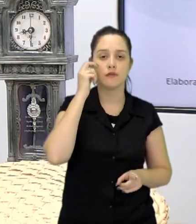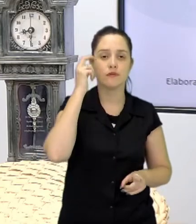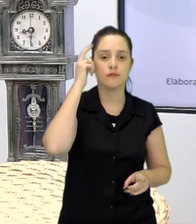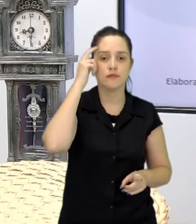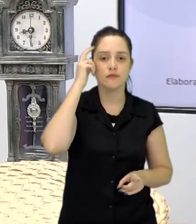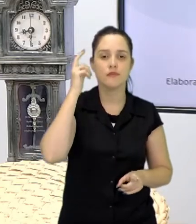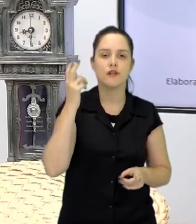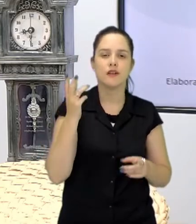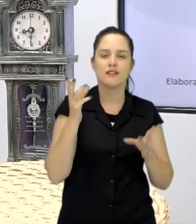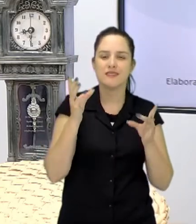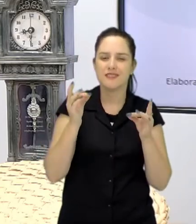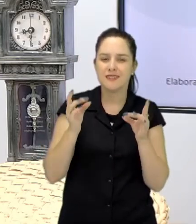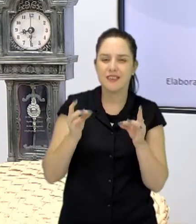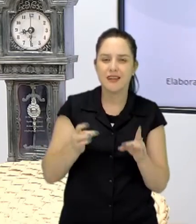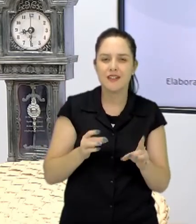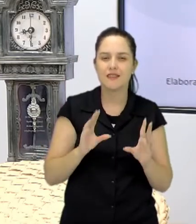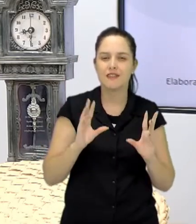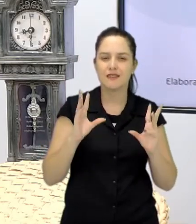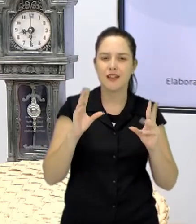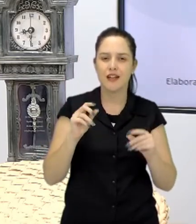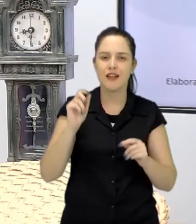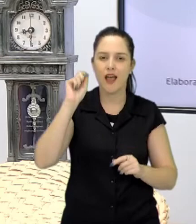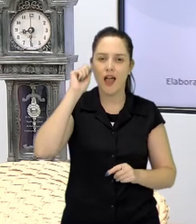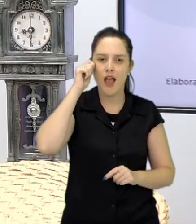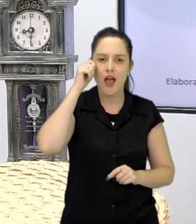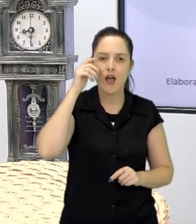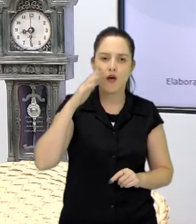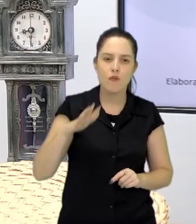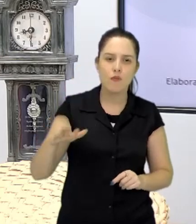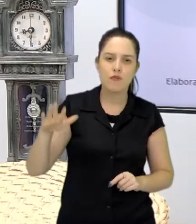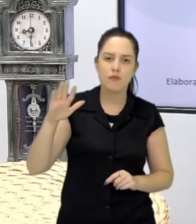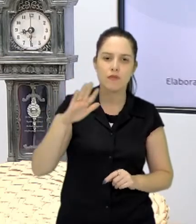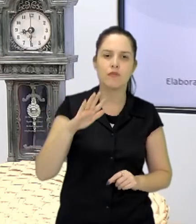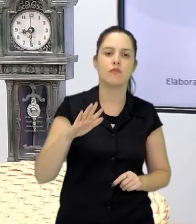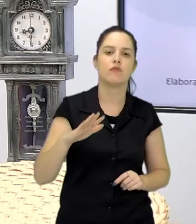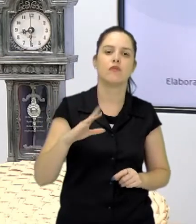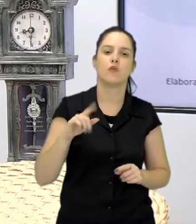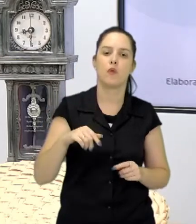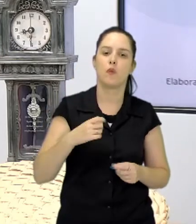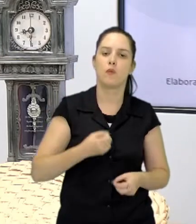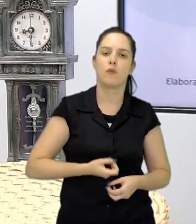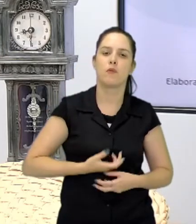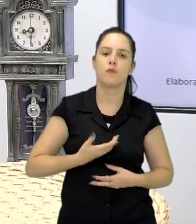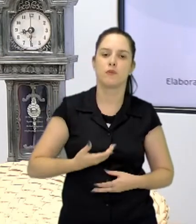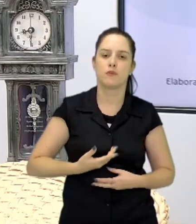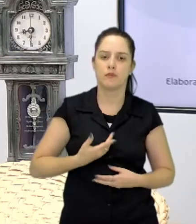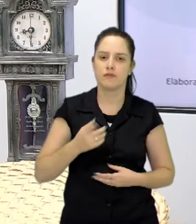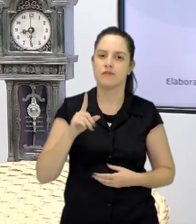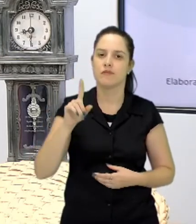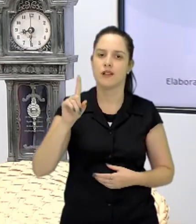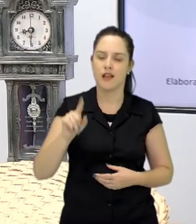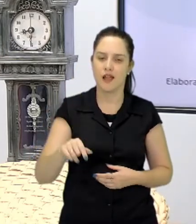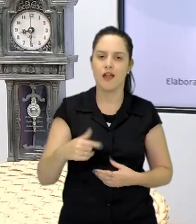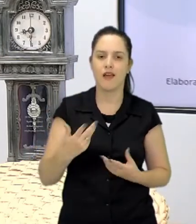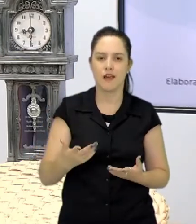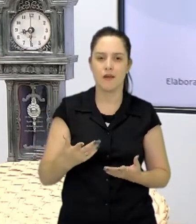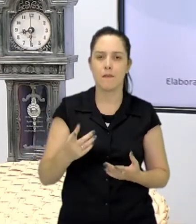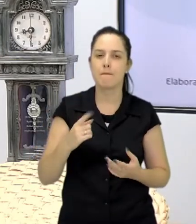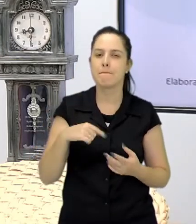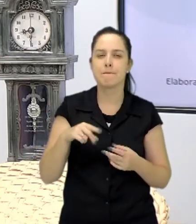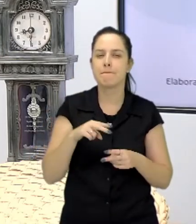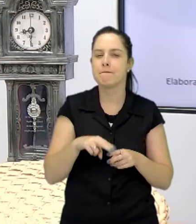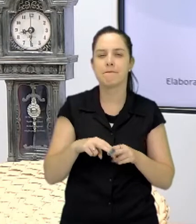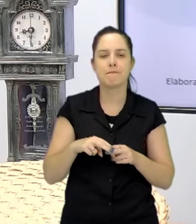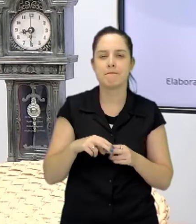traços culturais, eles são de matrizes africanas. Então, o meu grupo étnico é afrodescendente. Mas vamos supor que